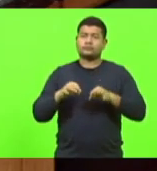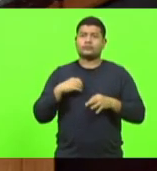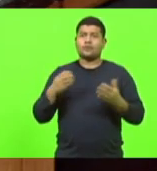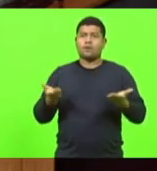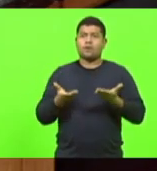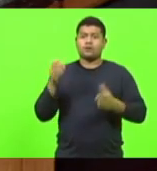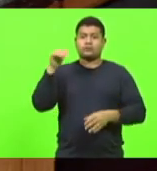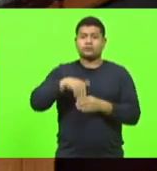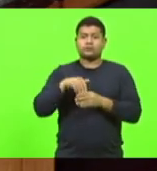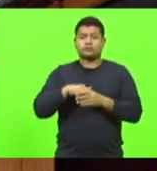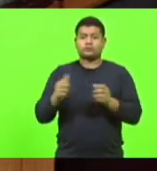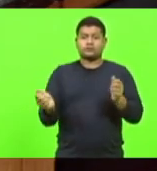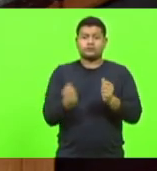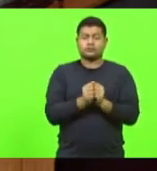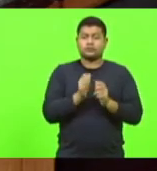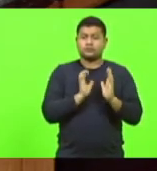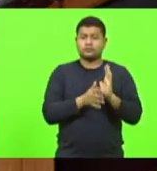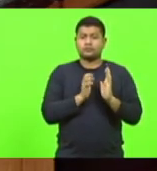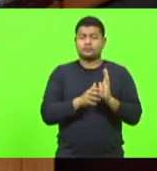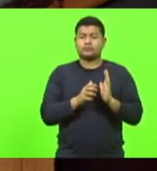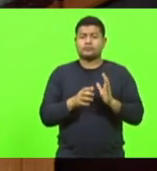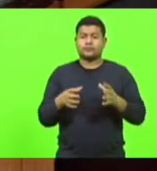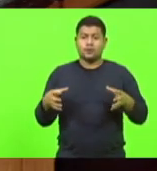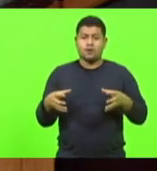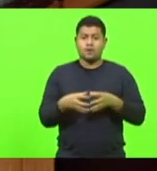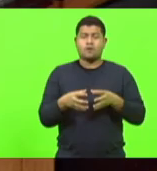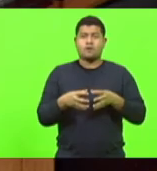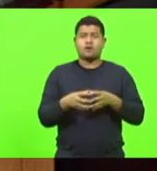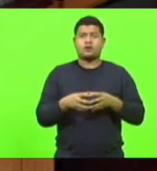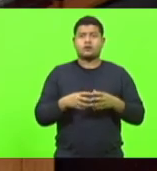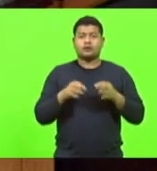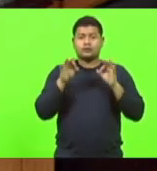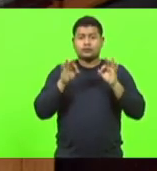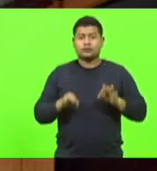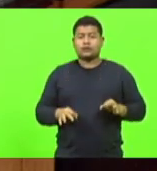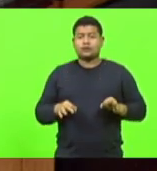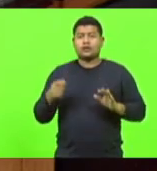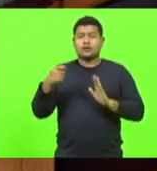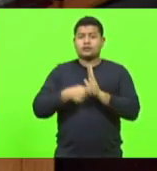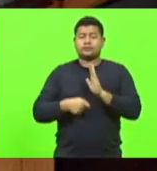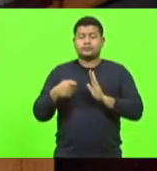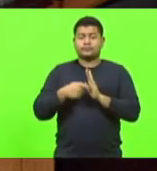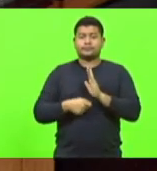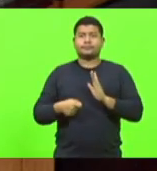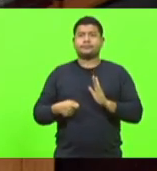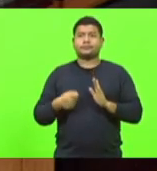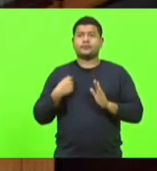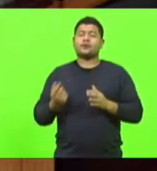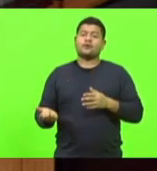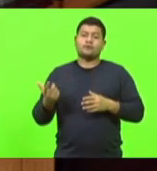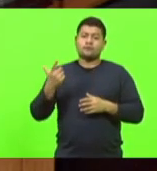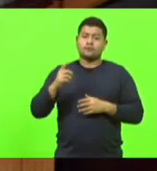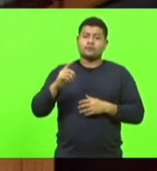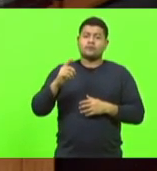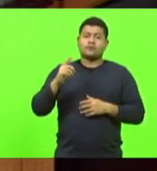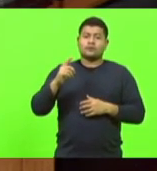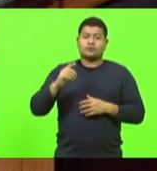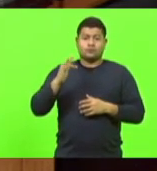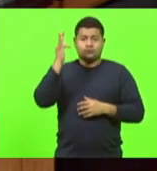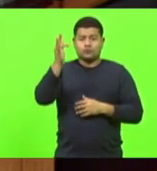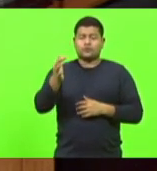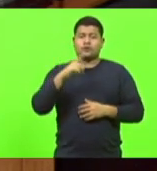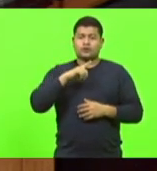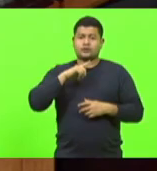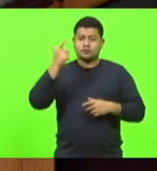voltarei com a bancada do meu partido mas com certeza e essa luta deputados foi de lá que eu vou o que nós